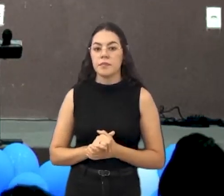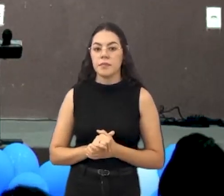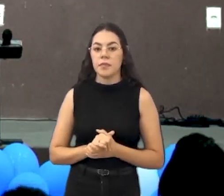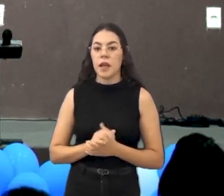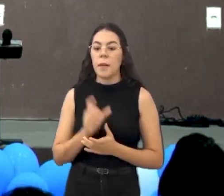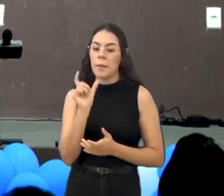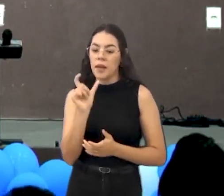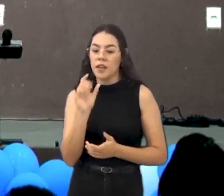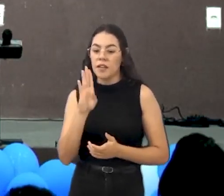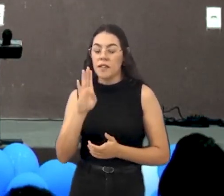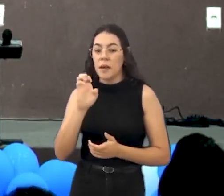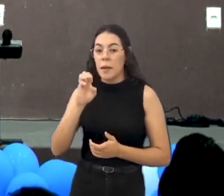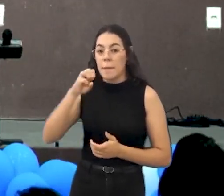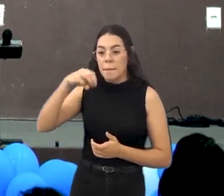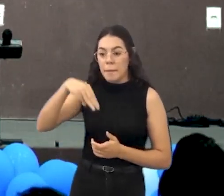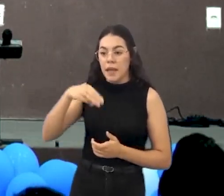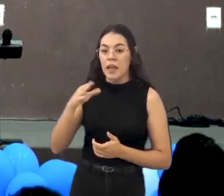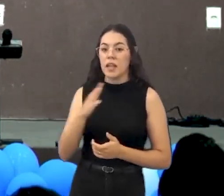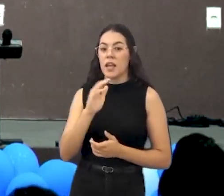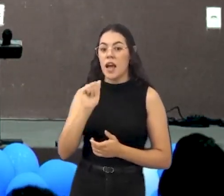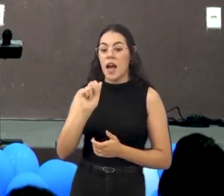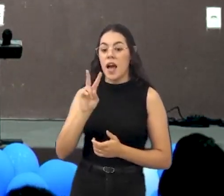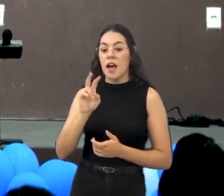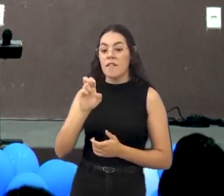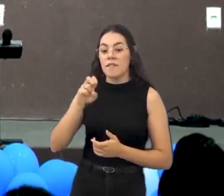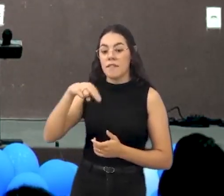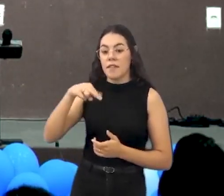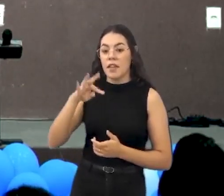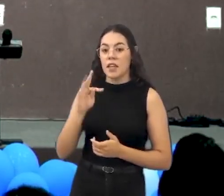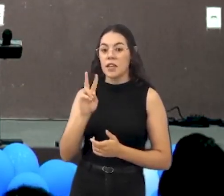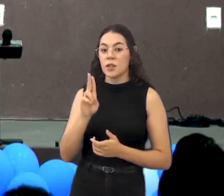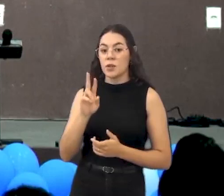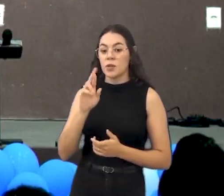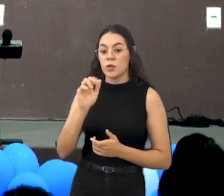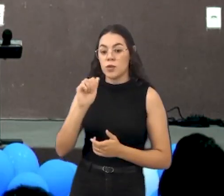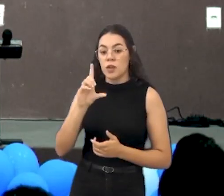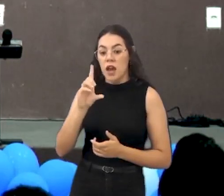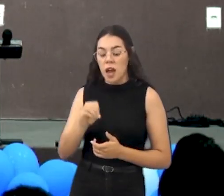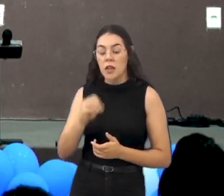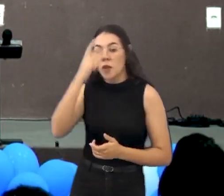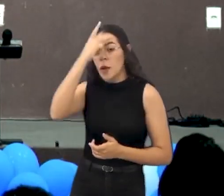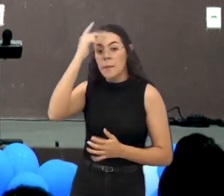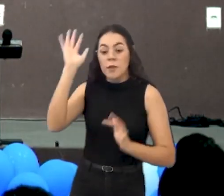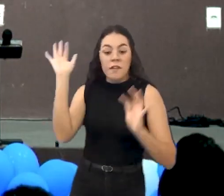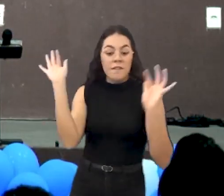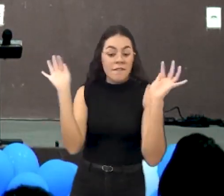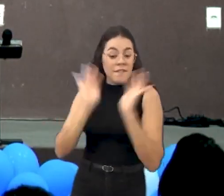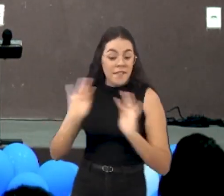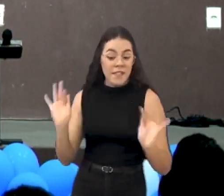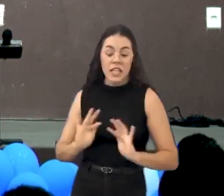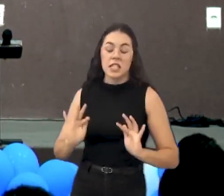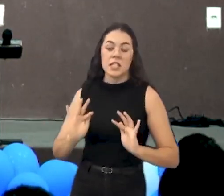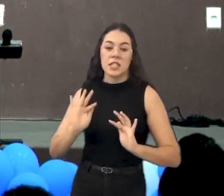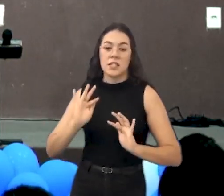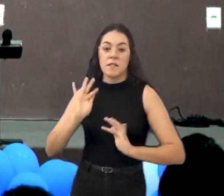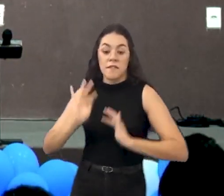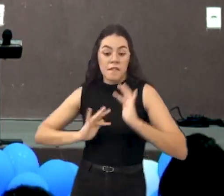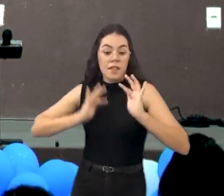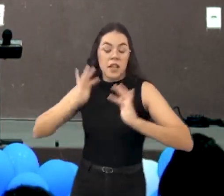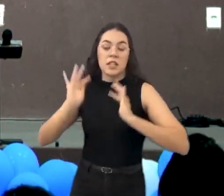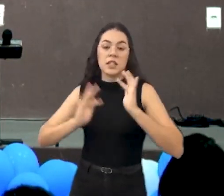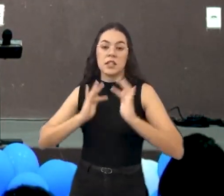Bem-aventurado é alguém divinamente feliz. Não é alguém feliz, é